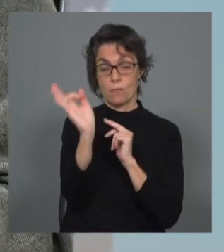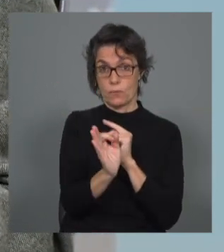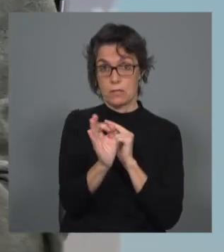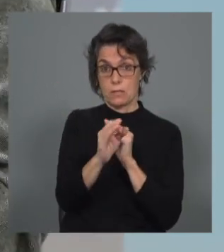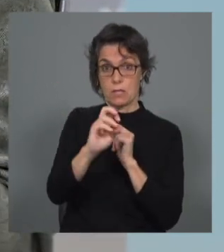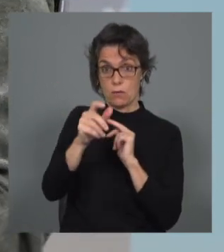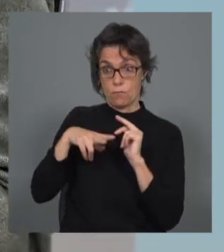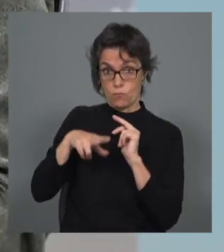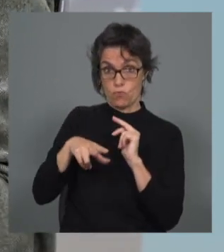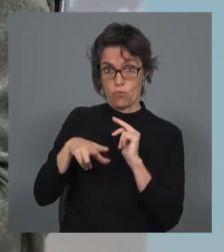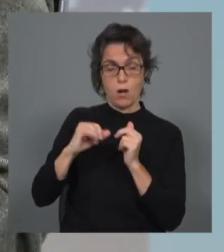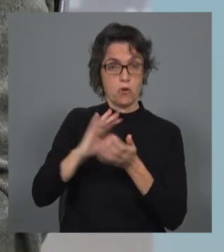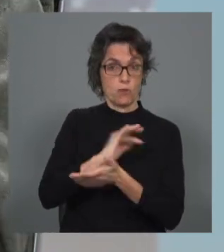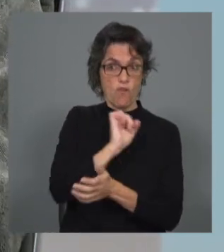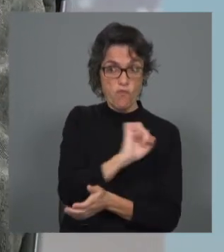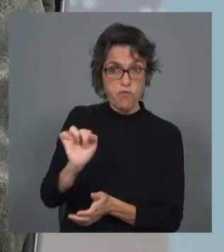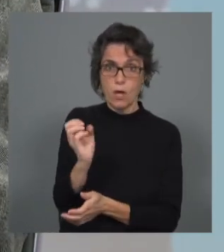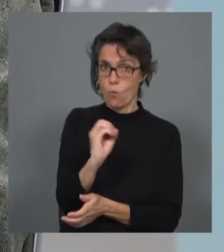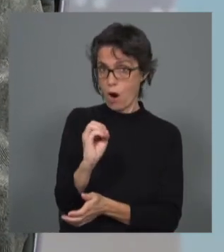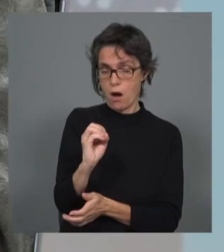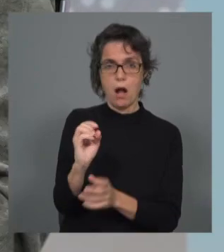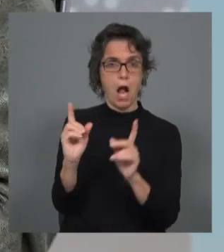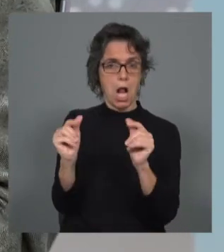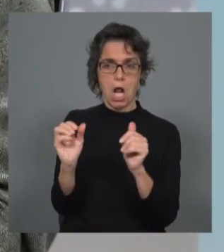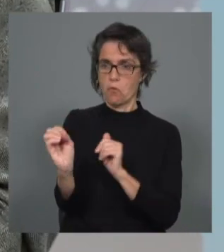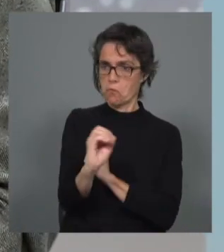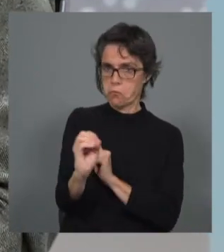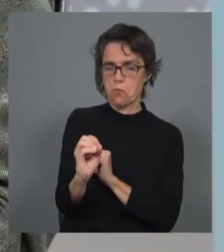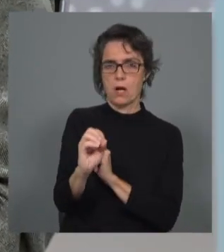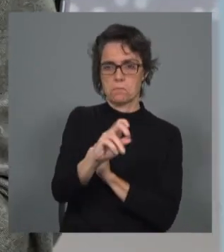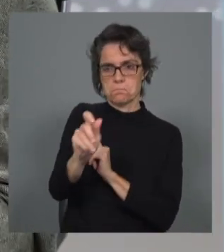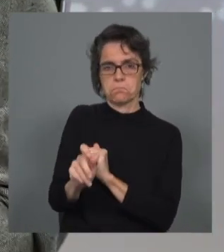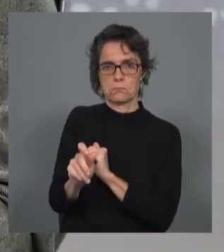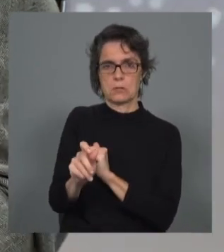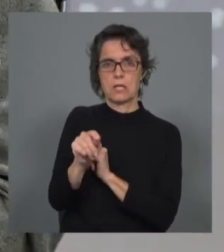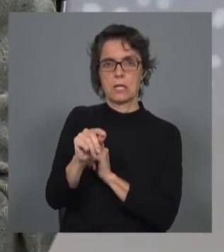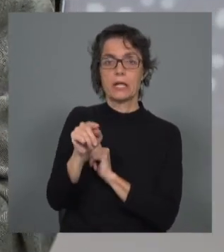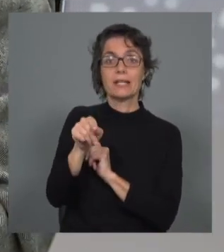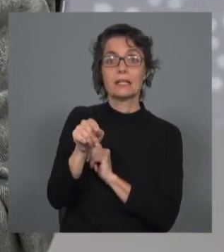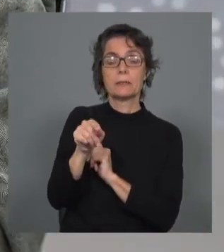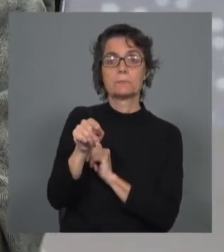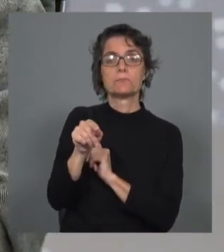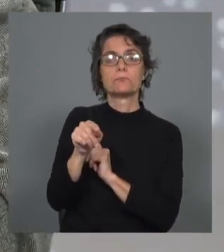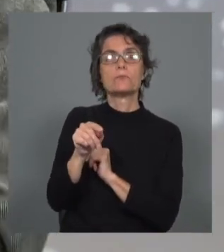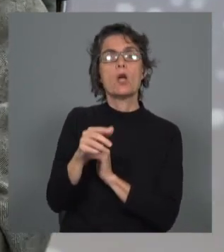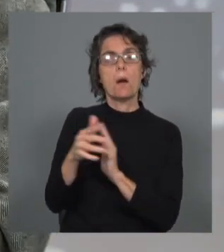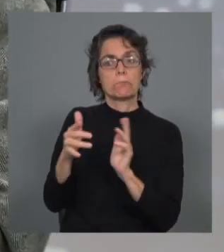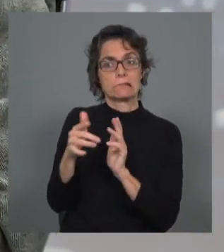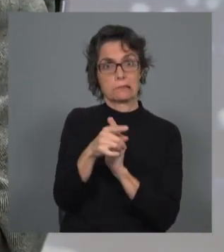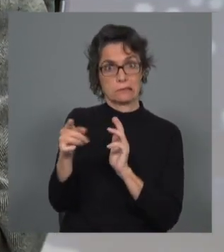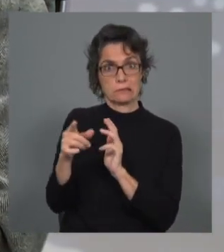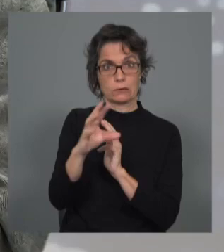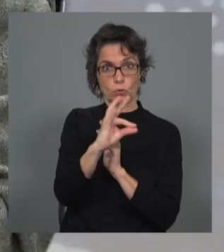nenhuma publicação, nem nenhuma rádio local no seu território. E que uma parte já importante destes